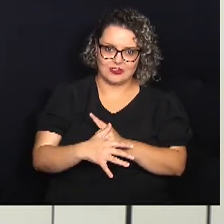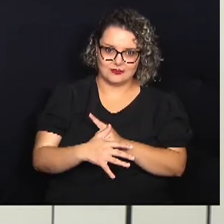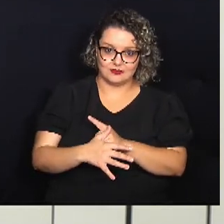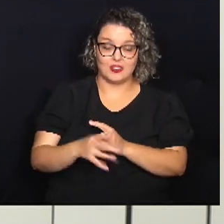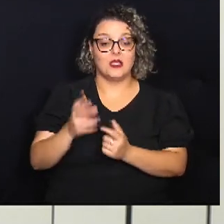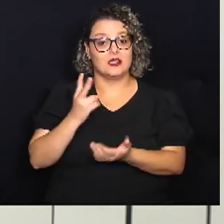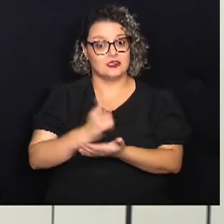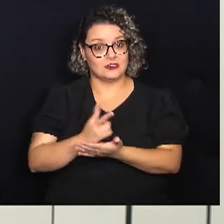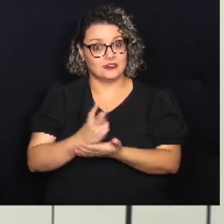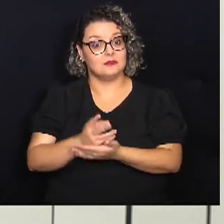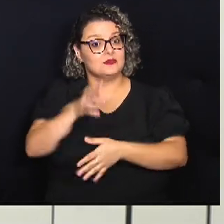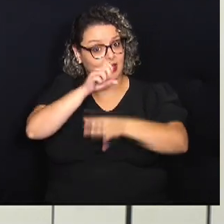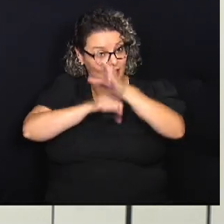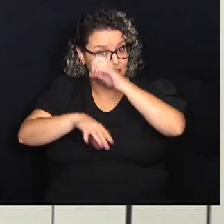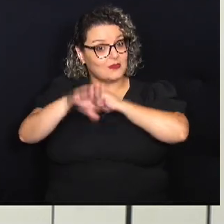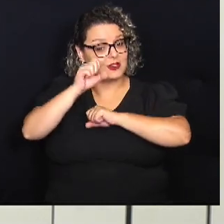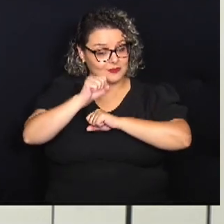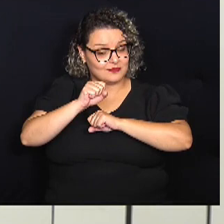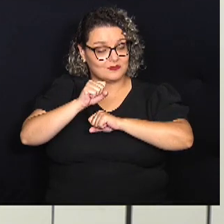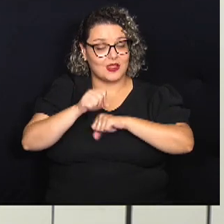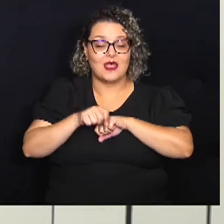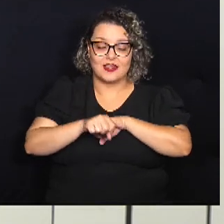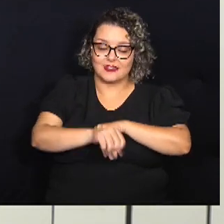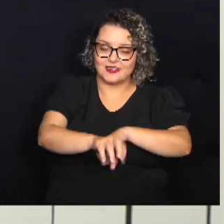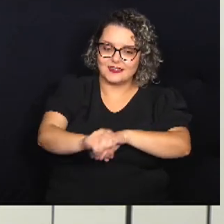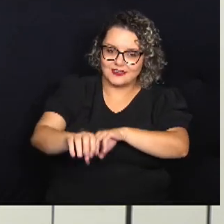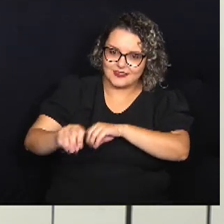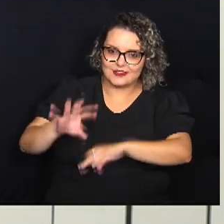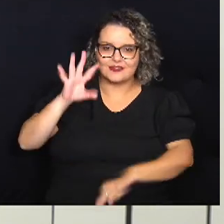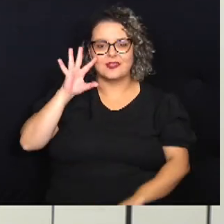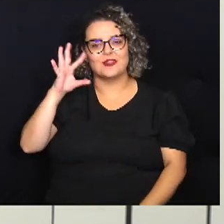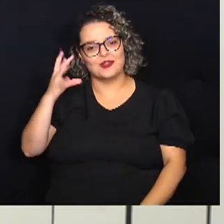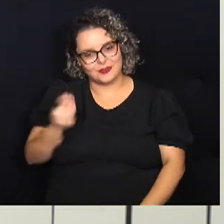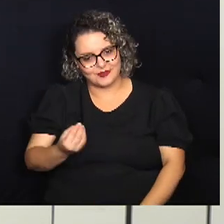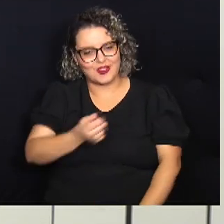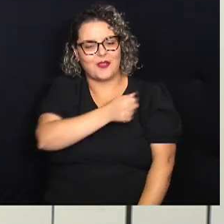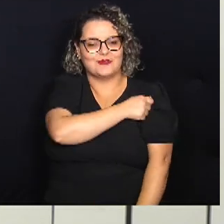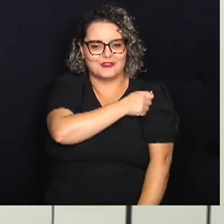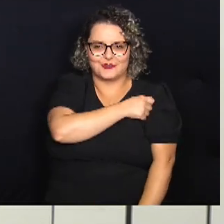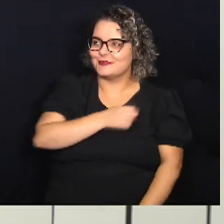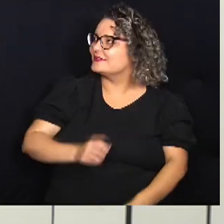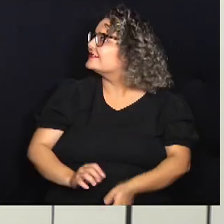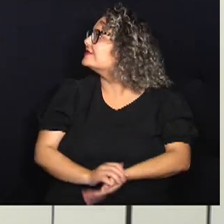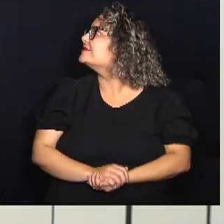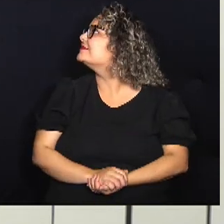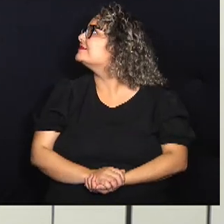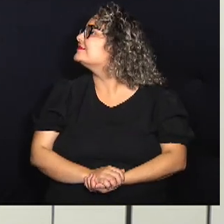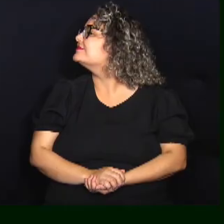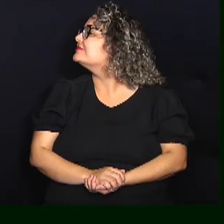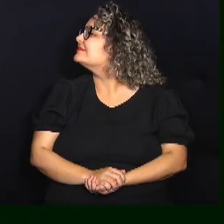sempre aprendendo para transmitir conhecimento aos alunos.